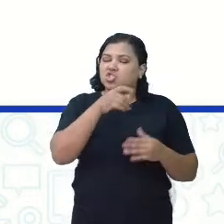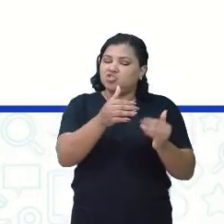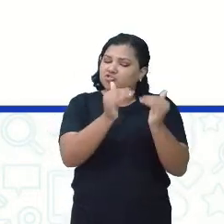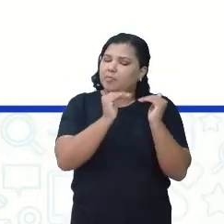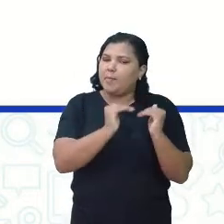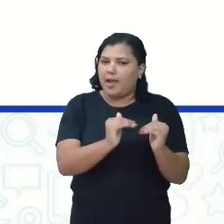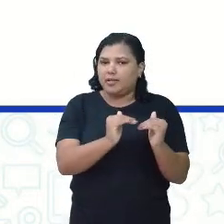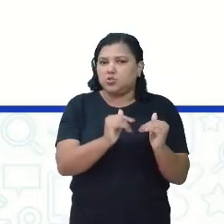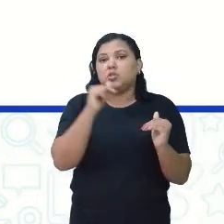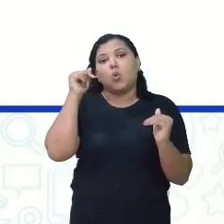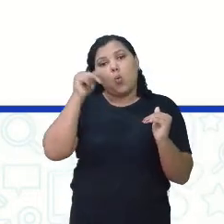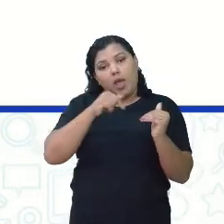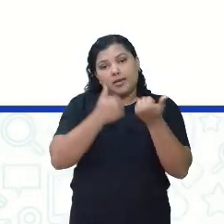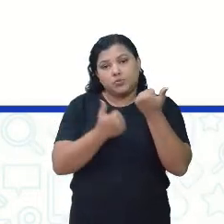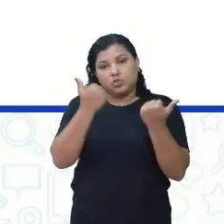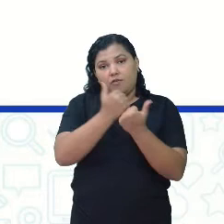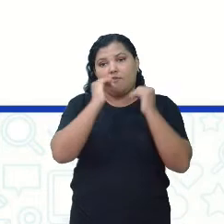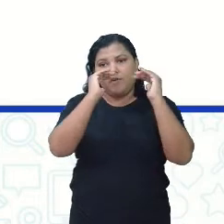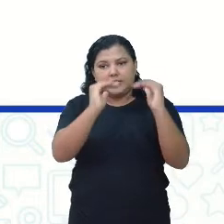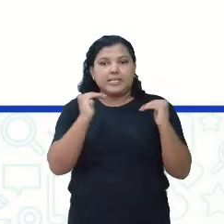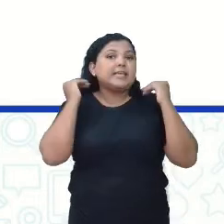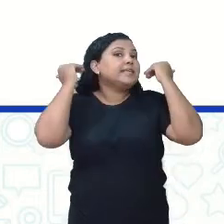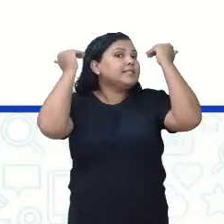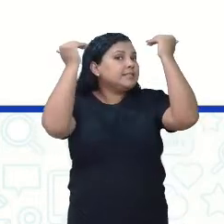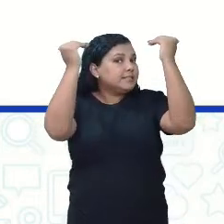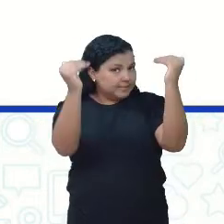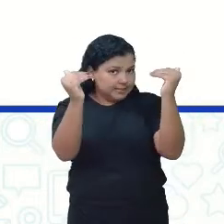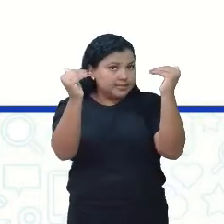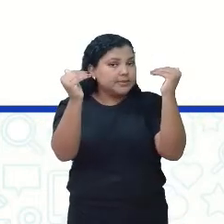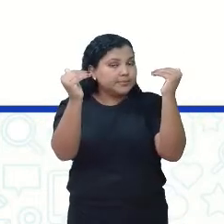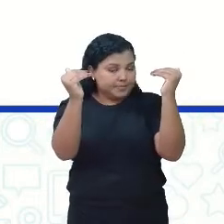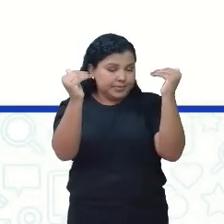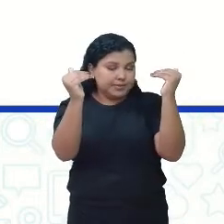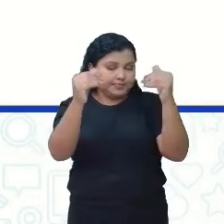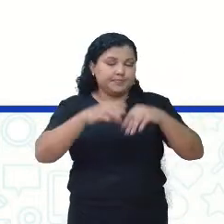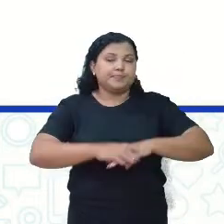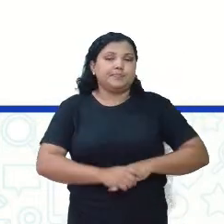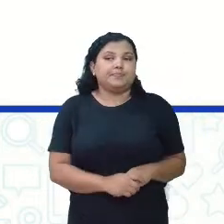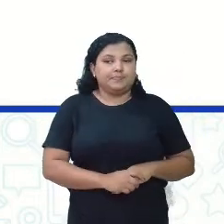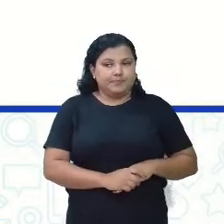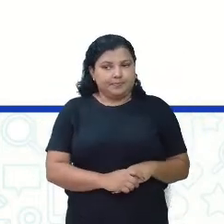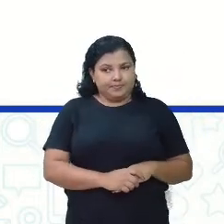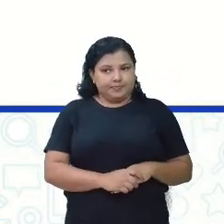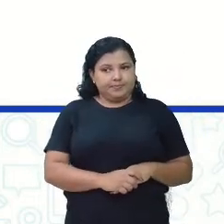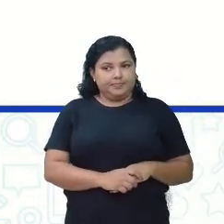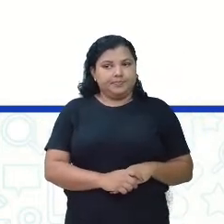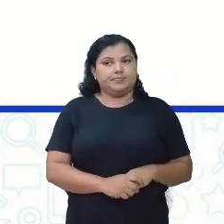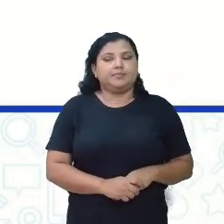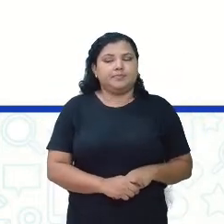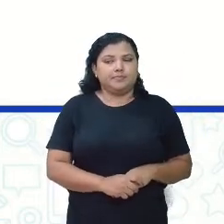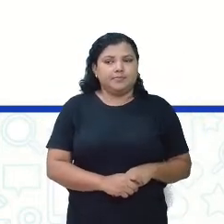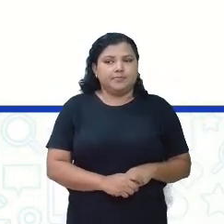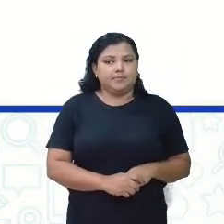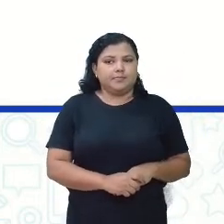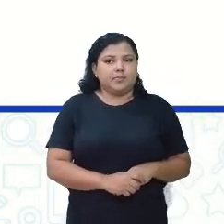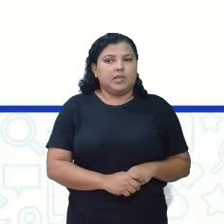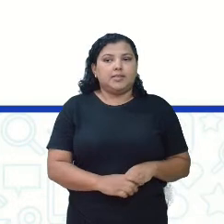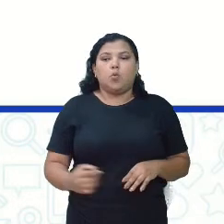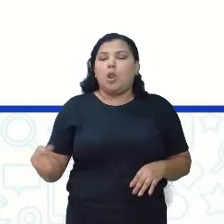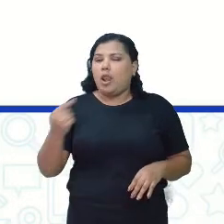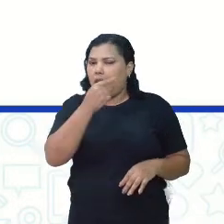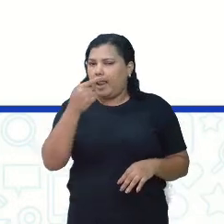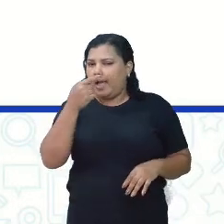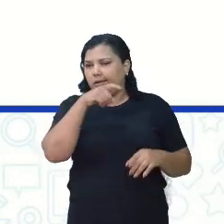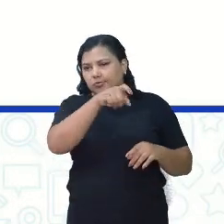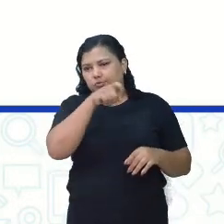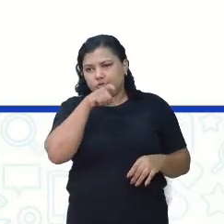baixo. Então, essa substituição que eu vou fazer aqui, ó, tem que ser na equação de cima. Então, no lugar daquele x ali,